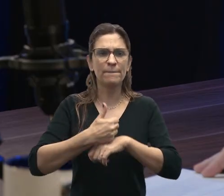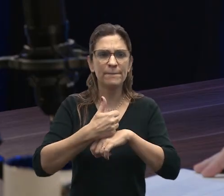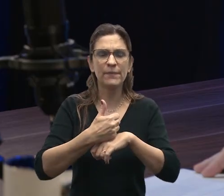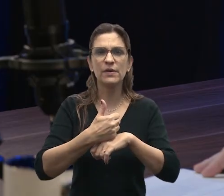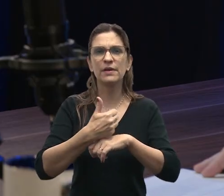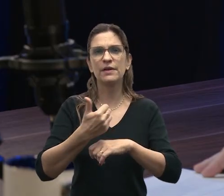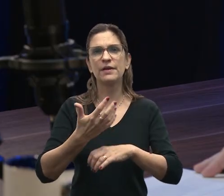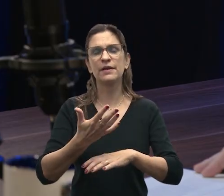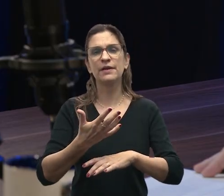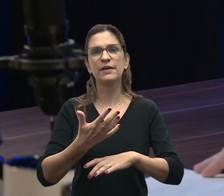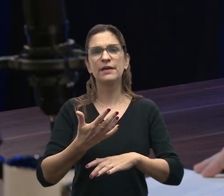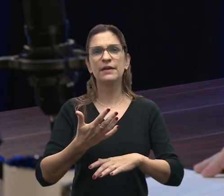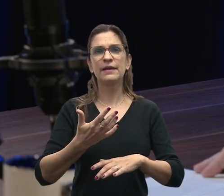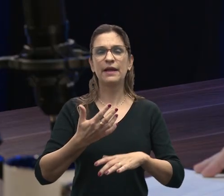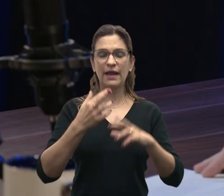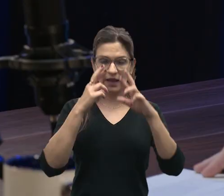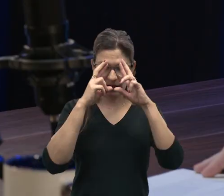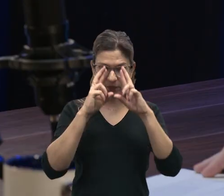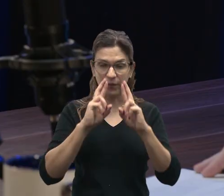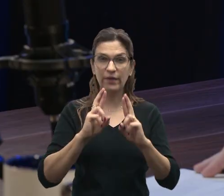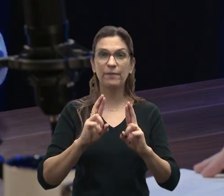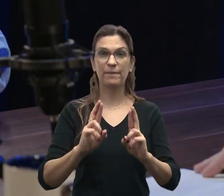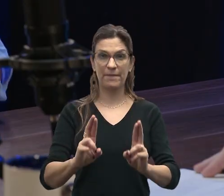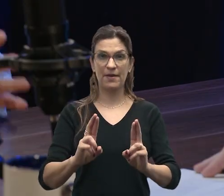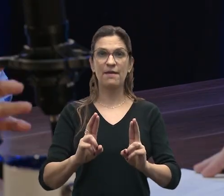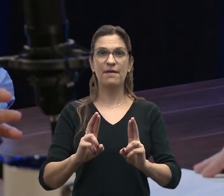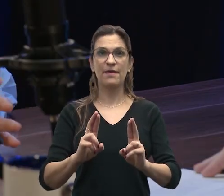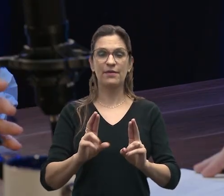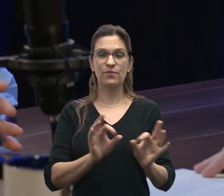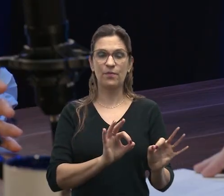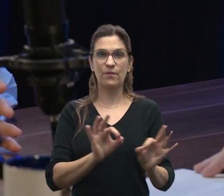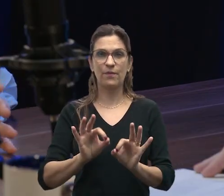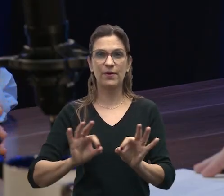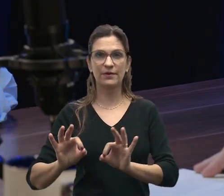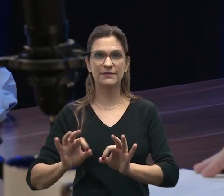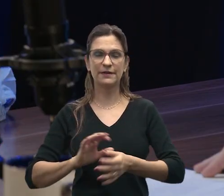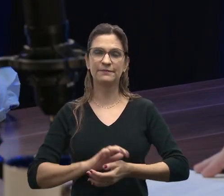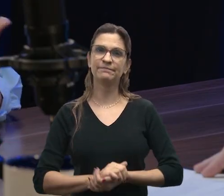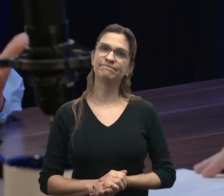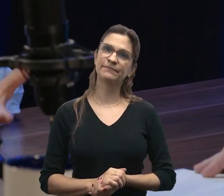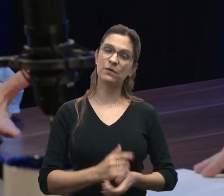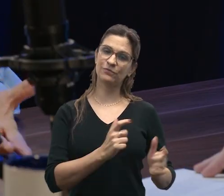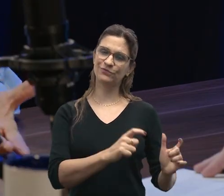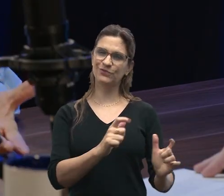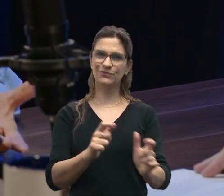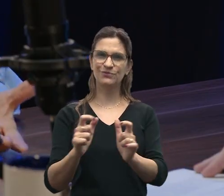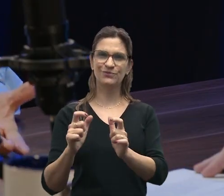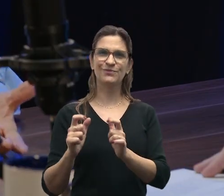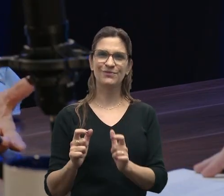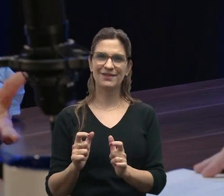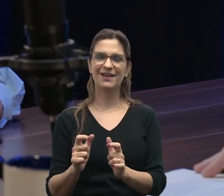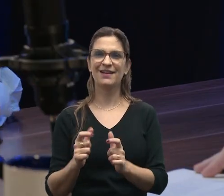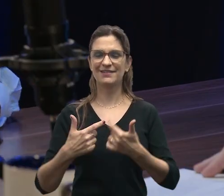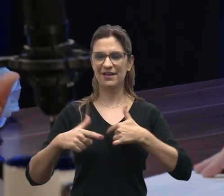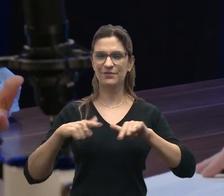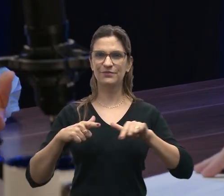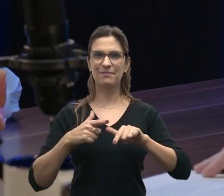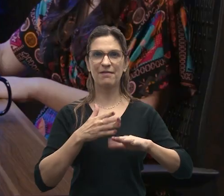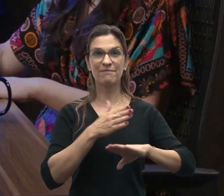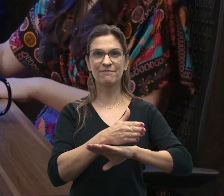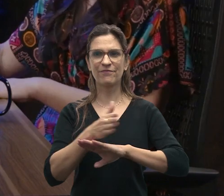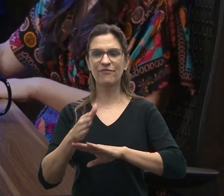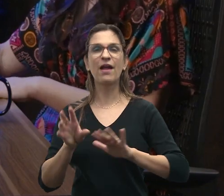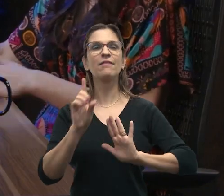que seja respeitoso. Então, assim, em todos os lugares que a gente atua, a nossa cabeça acaba indo para direitos